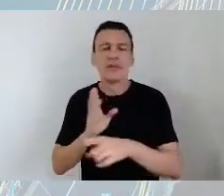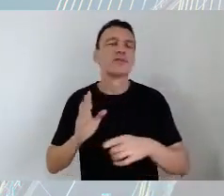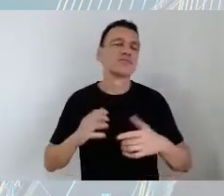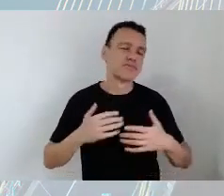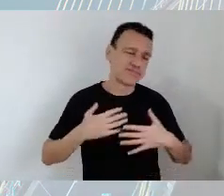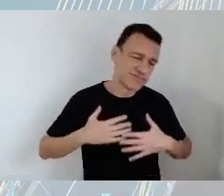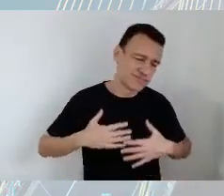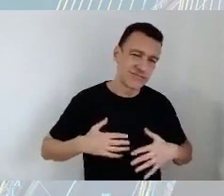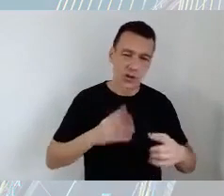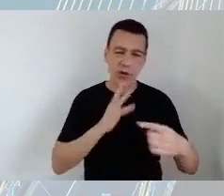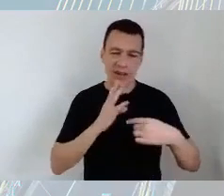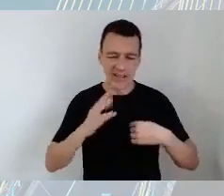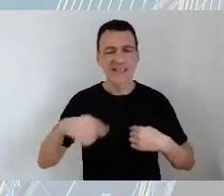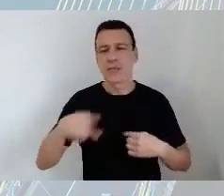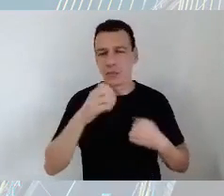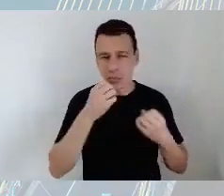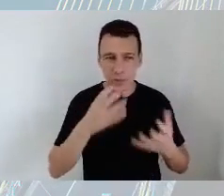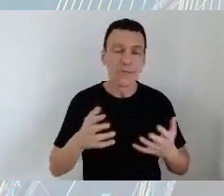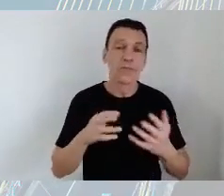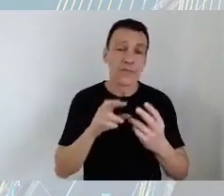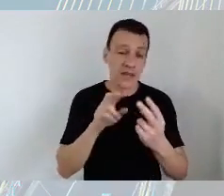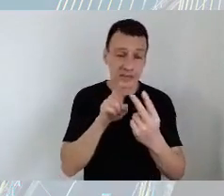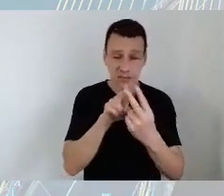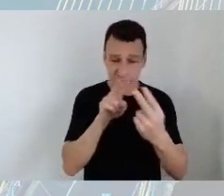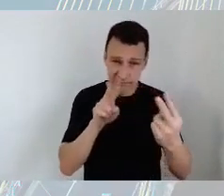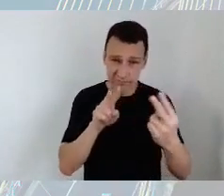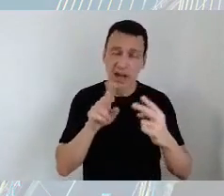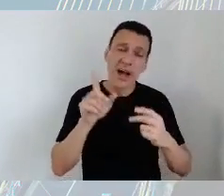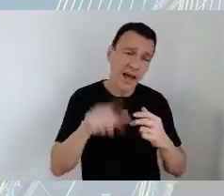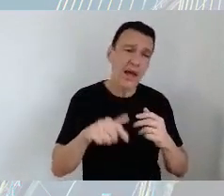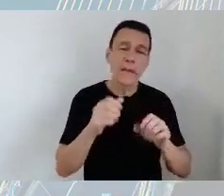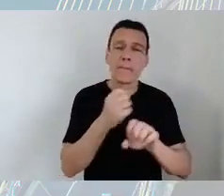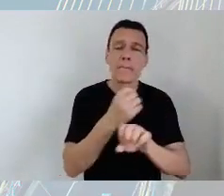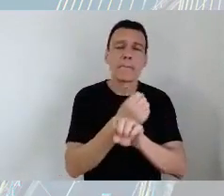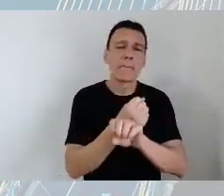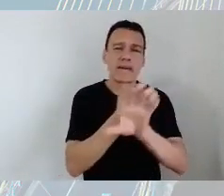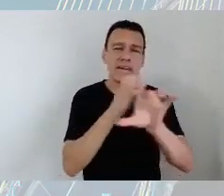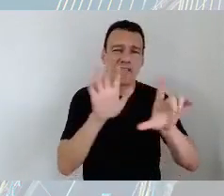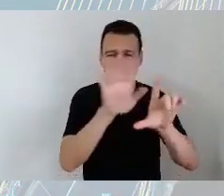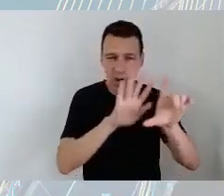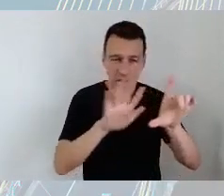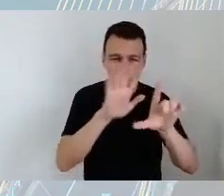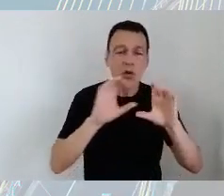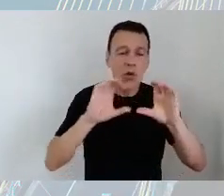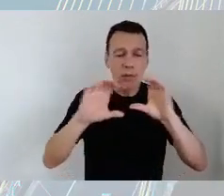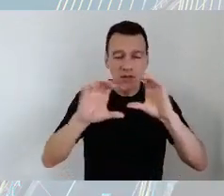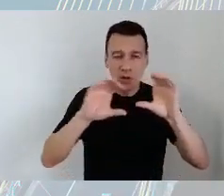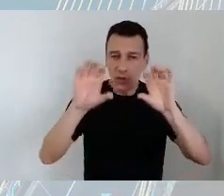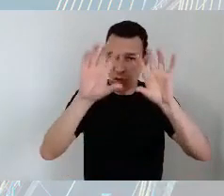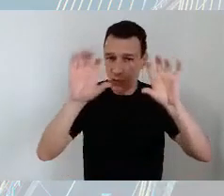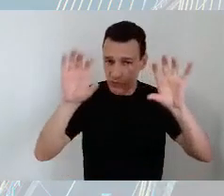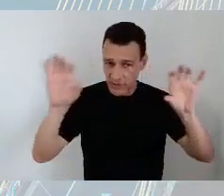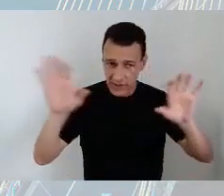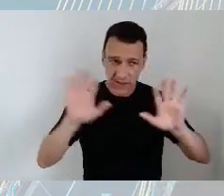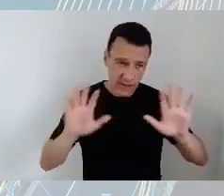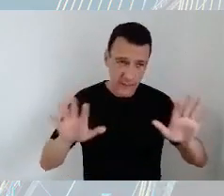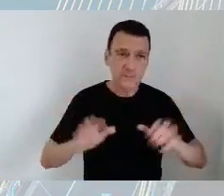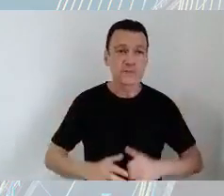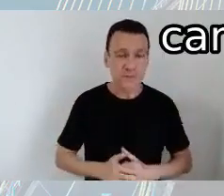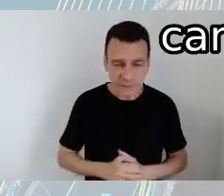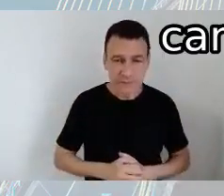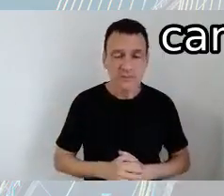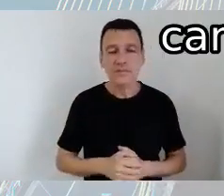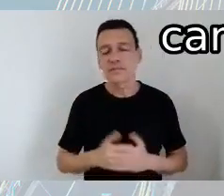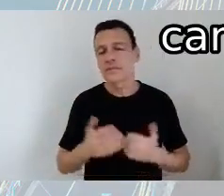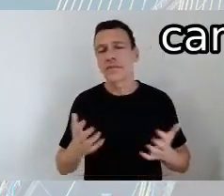e não conhece, a gente é uma plataforma de comunicações na nuvem. Então, pessoas desenvolvedoras que estão do outro lado da telinha também podem